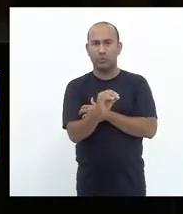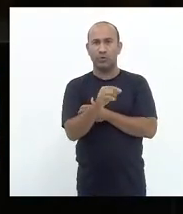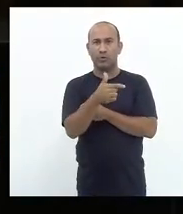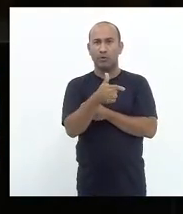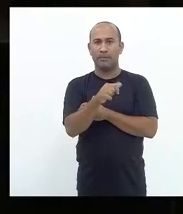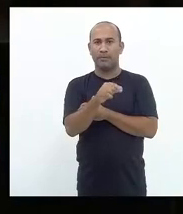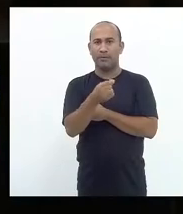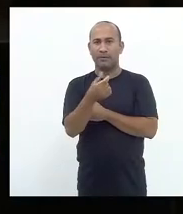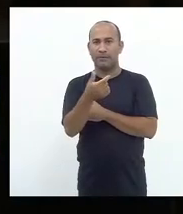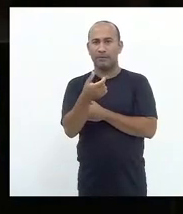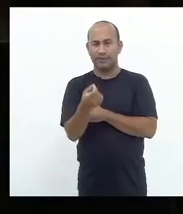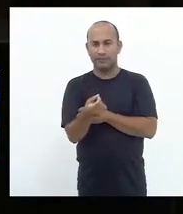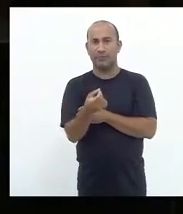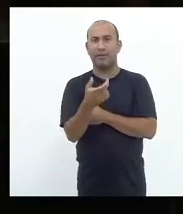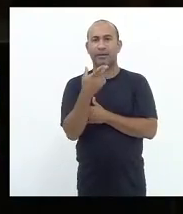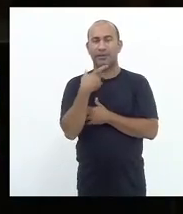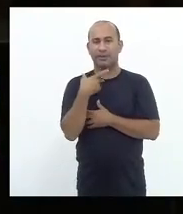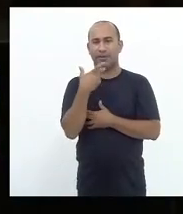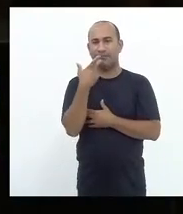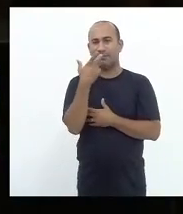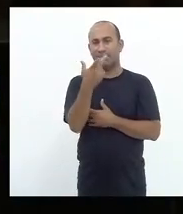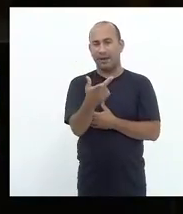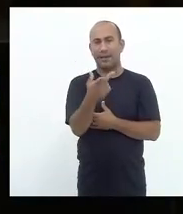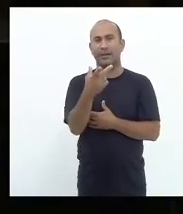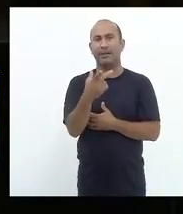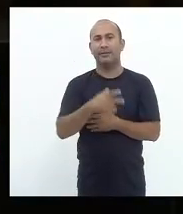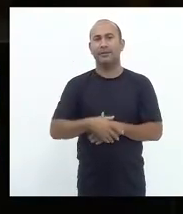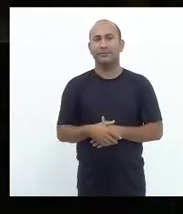Esse projeto tem um conteúdo que traz a